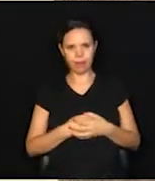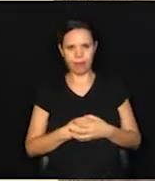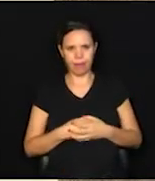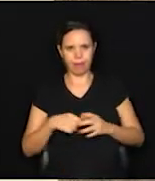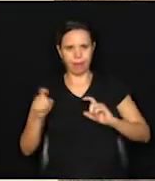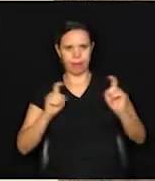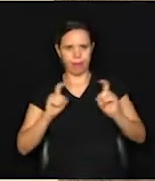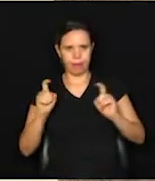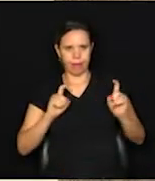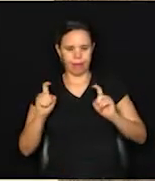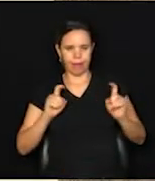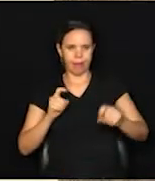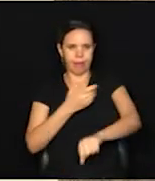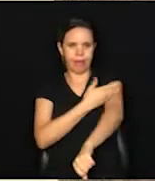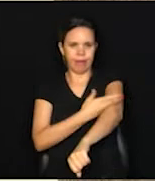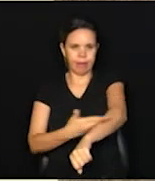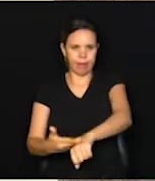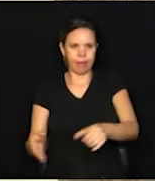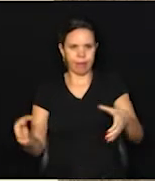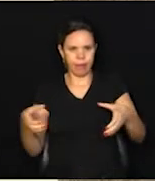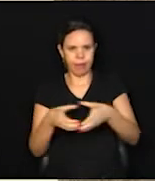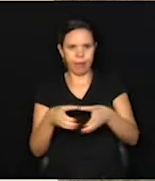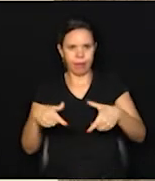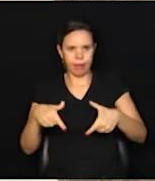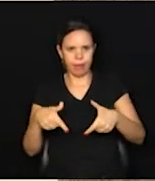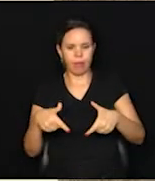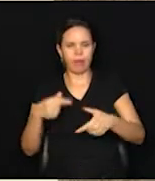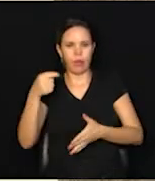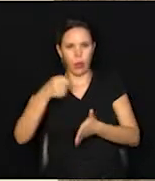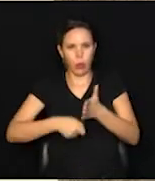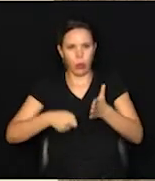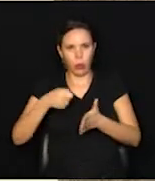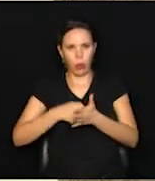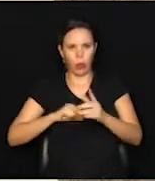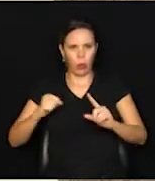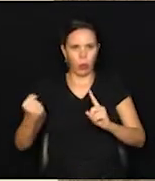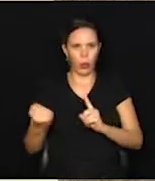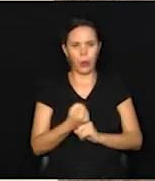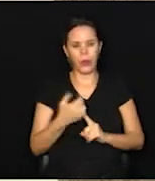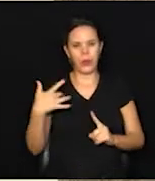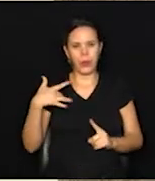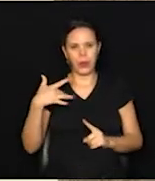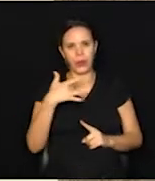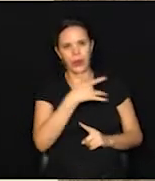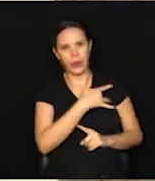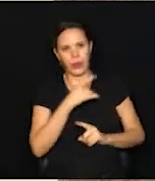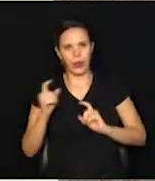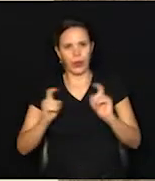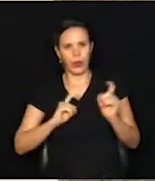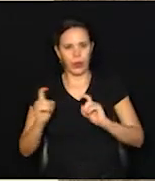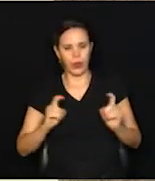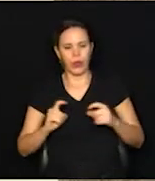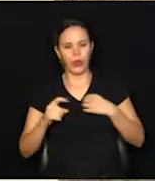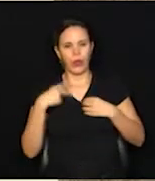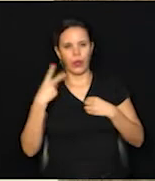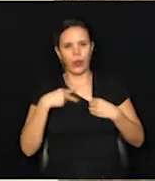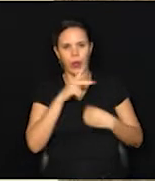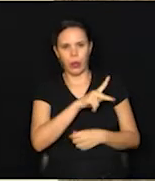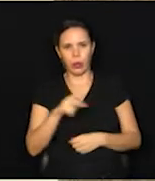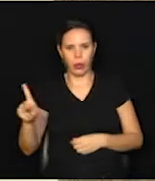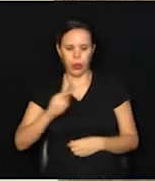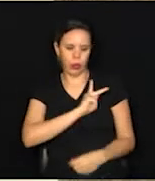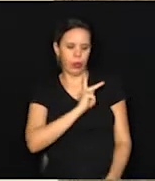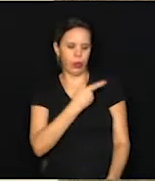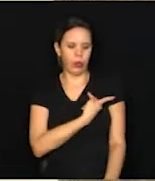reunião ordinária da Comissão Permanente de Política Social e Saúde. Essa reunião é presidida pelo vereador Paulo